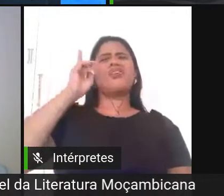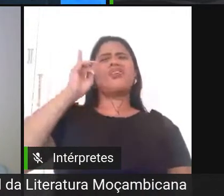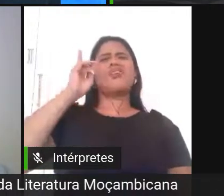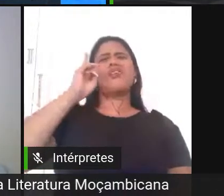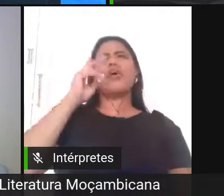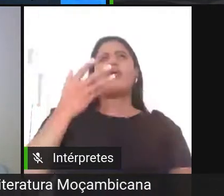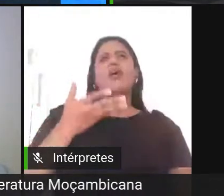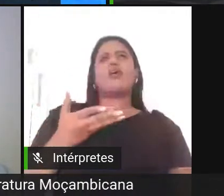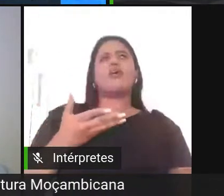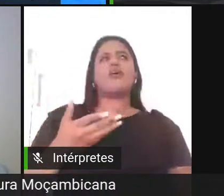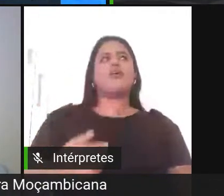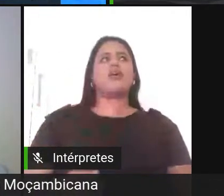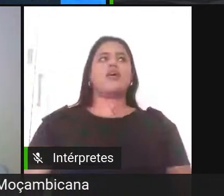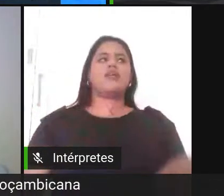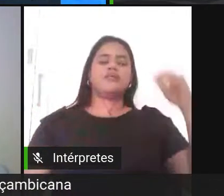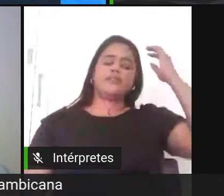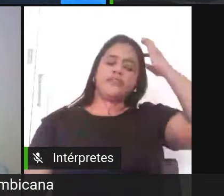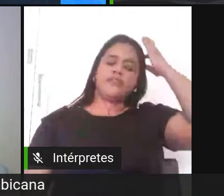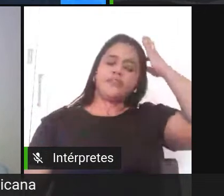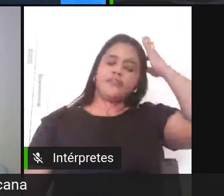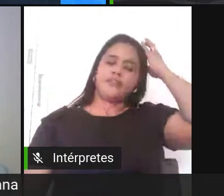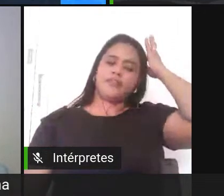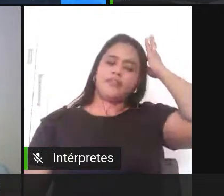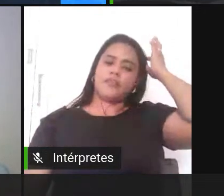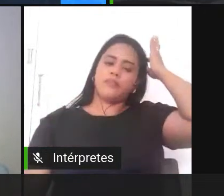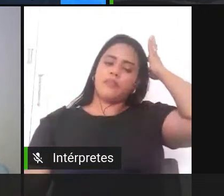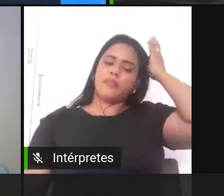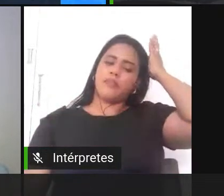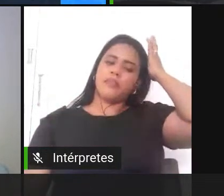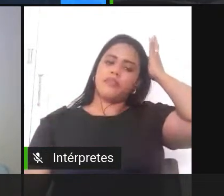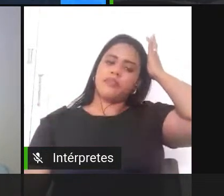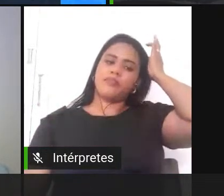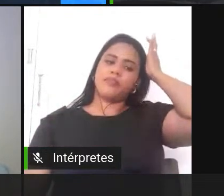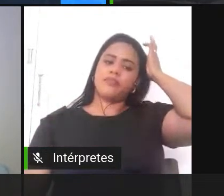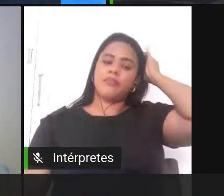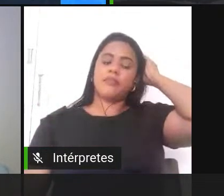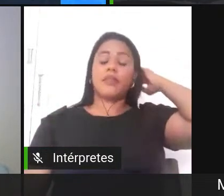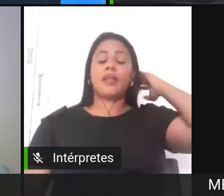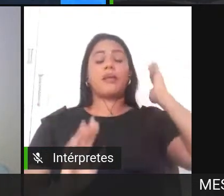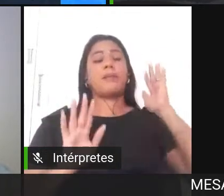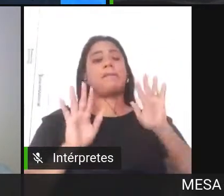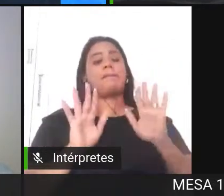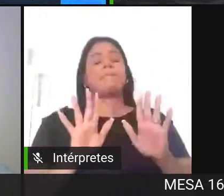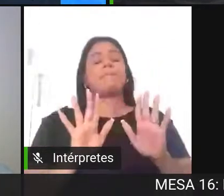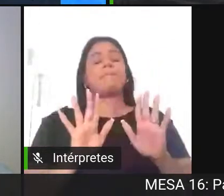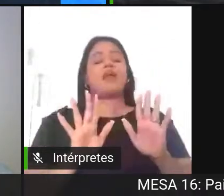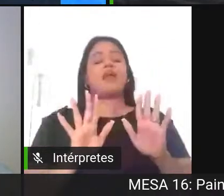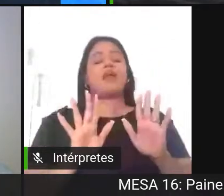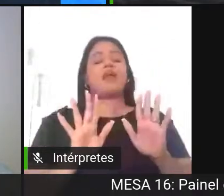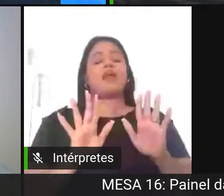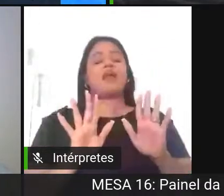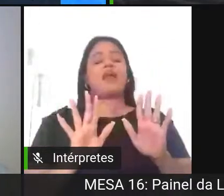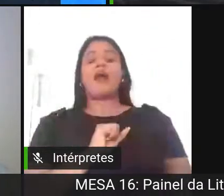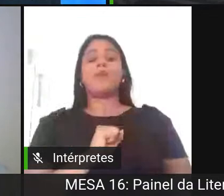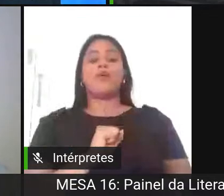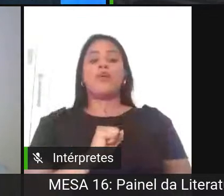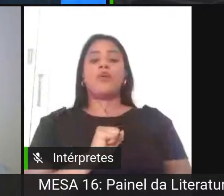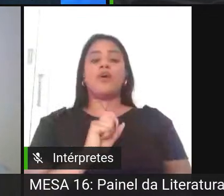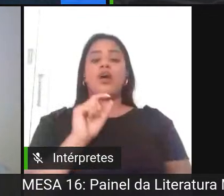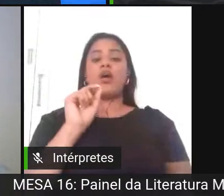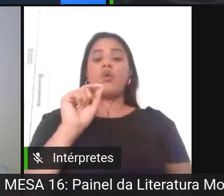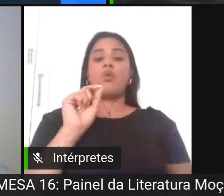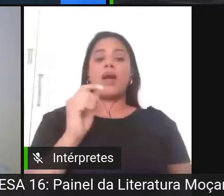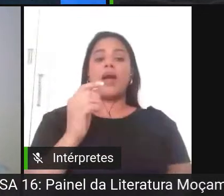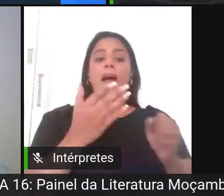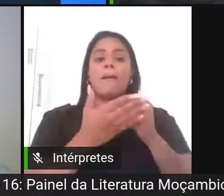tornar este amor uma base de um referente que é a injustiça no